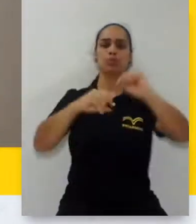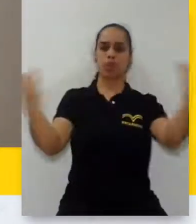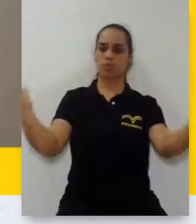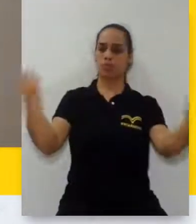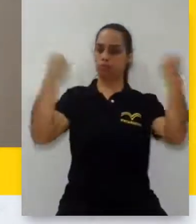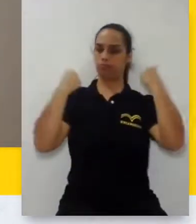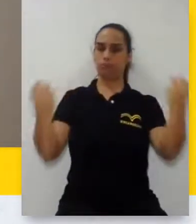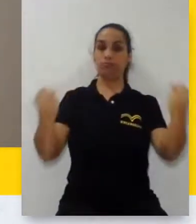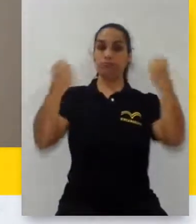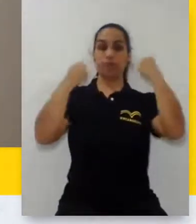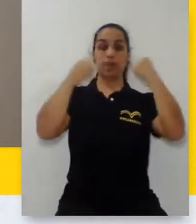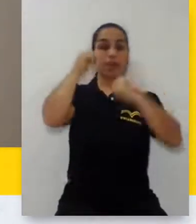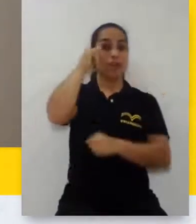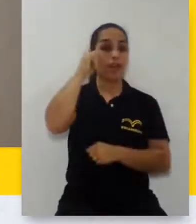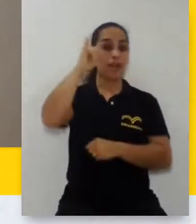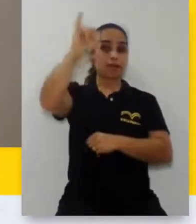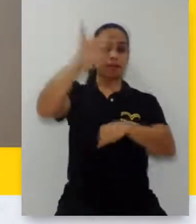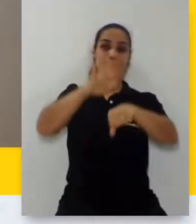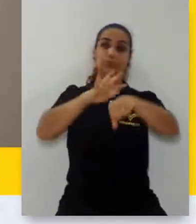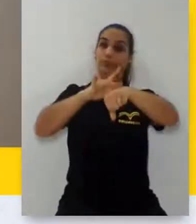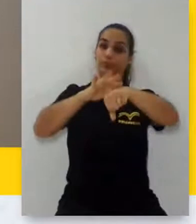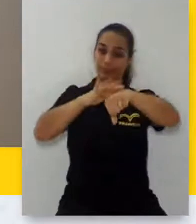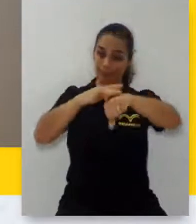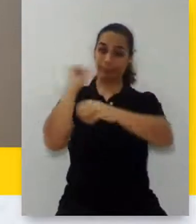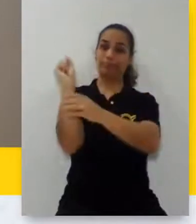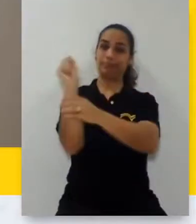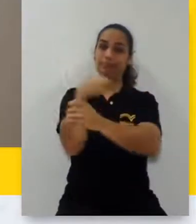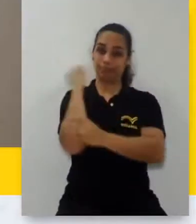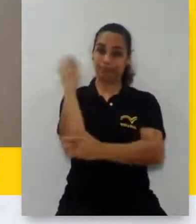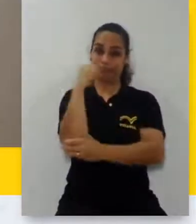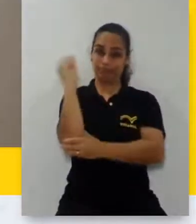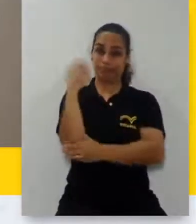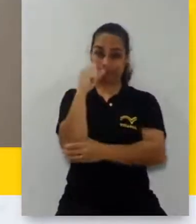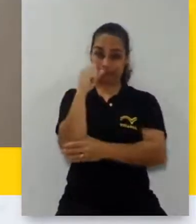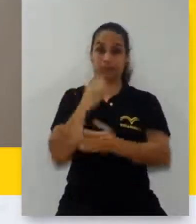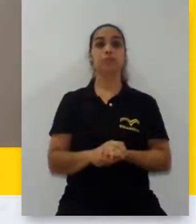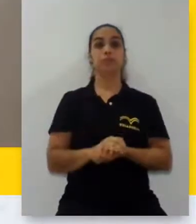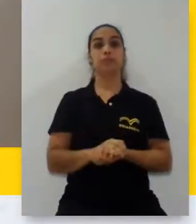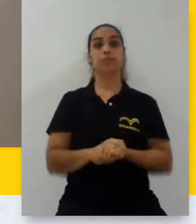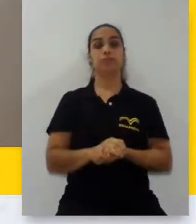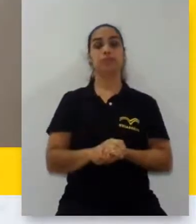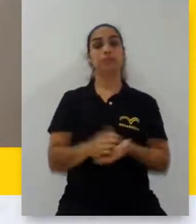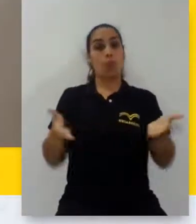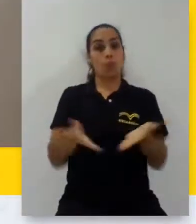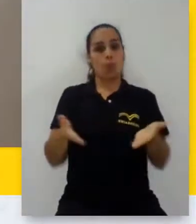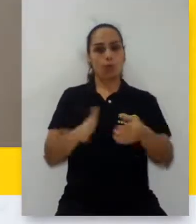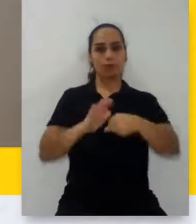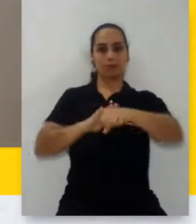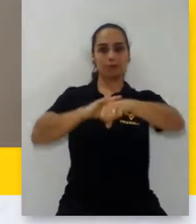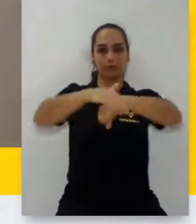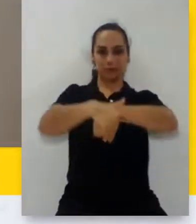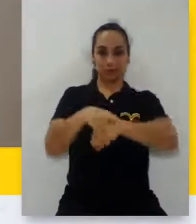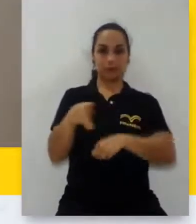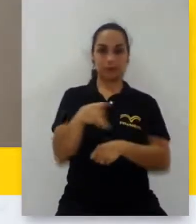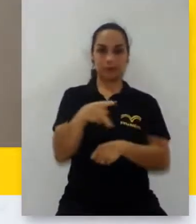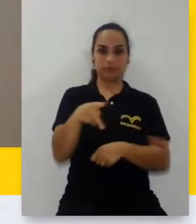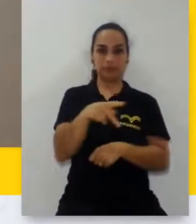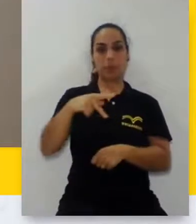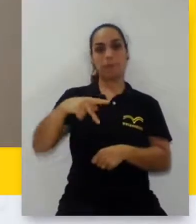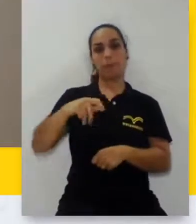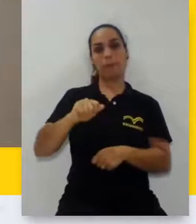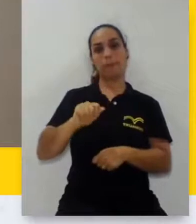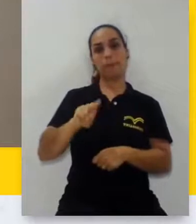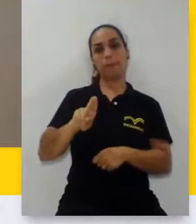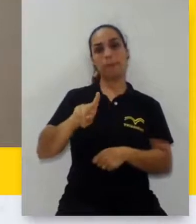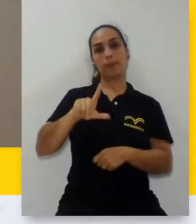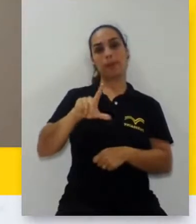doenças crônicas. Esta noite estará conosco o professor Paulo César do Nascimento